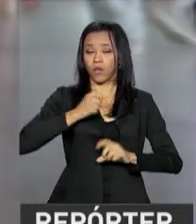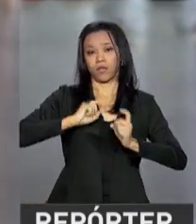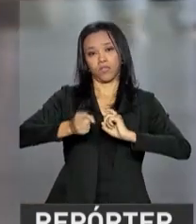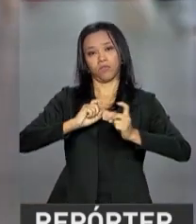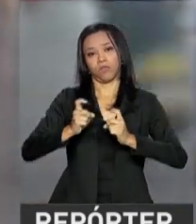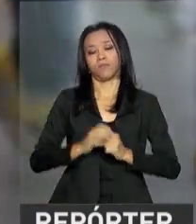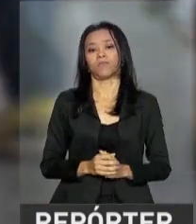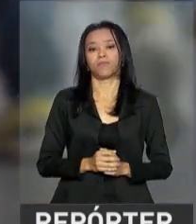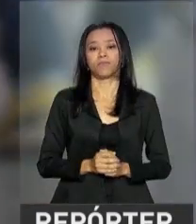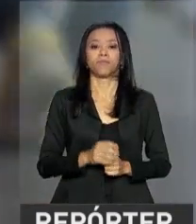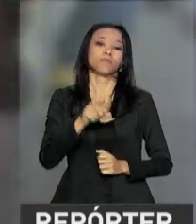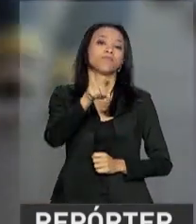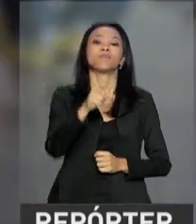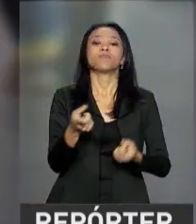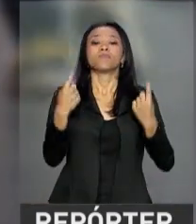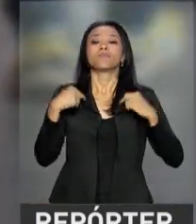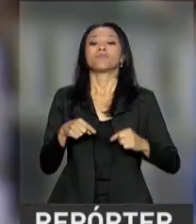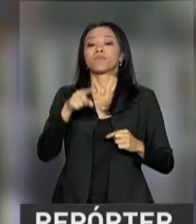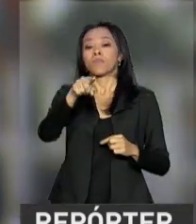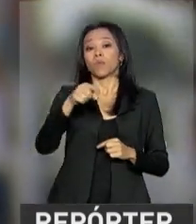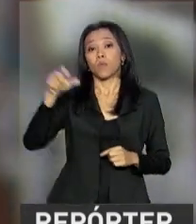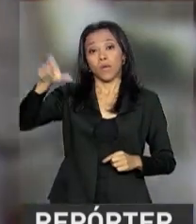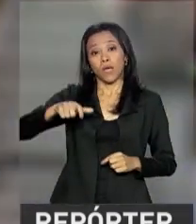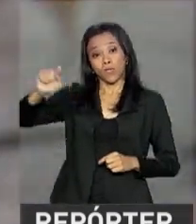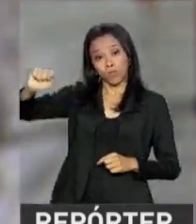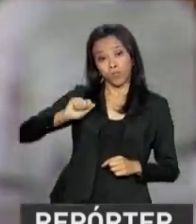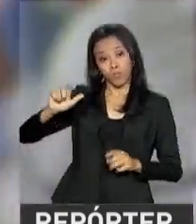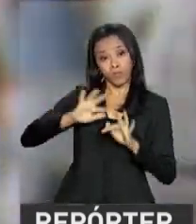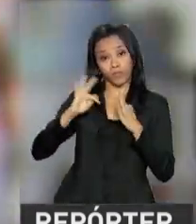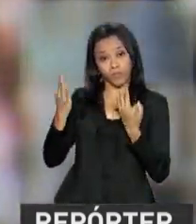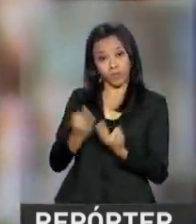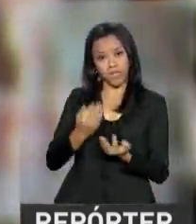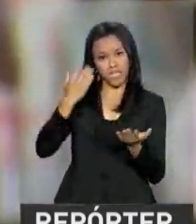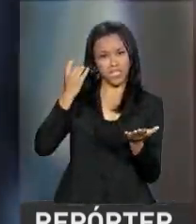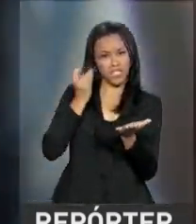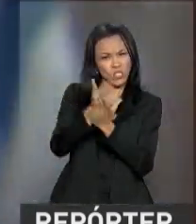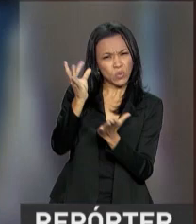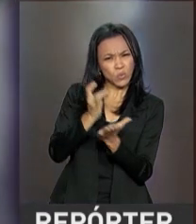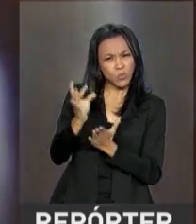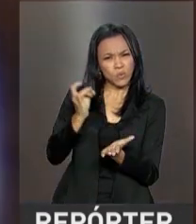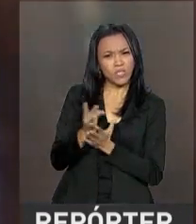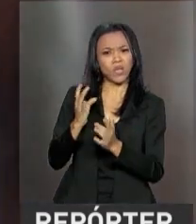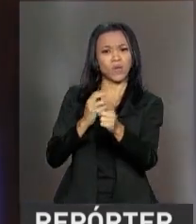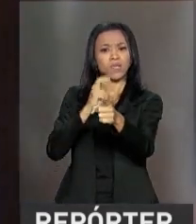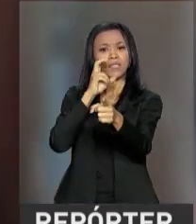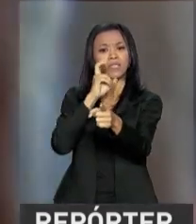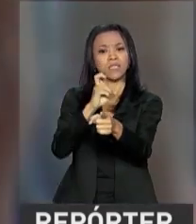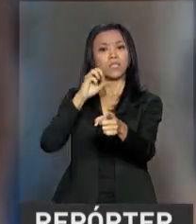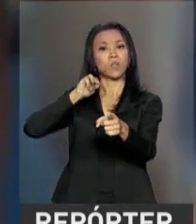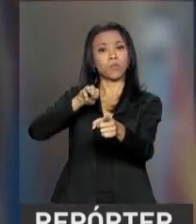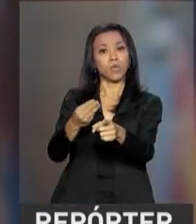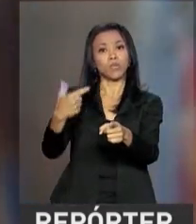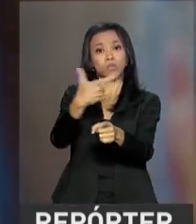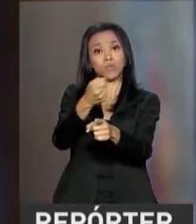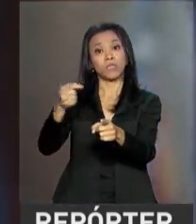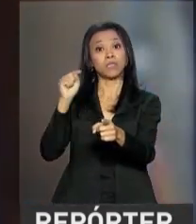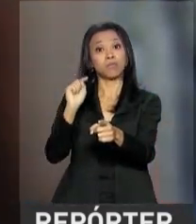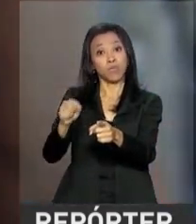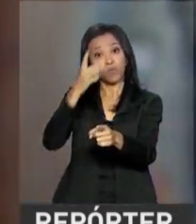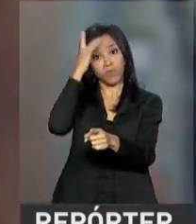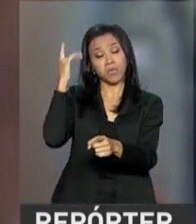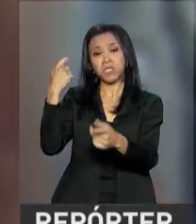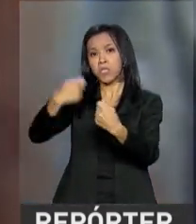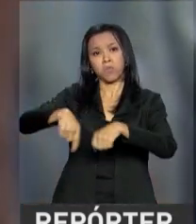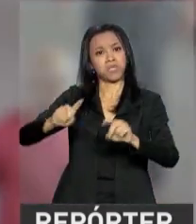o pente fino do bolsa família levou à exclusão de 5 milhões e 200 mil famílias desde maio de